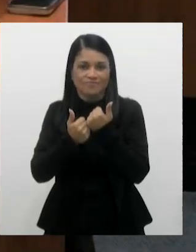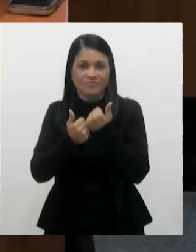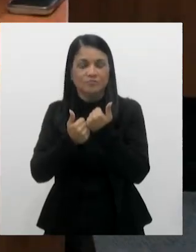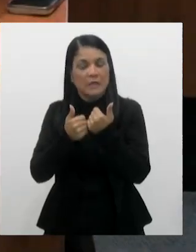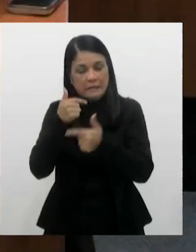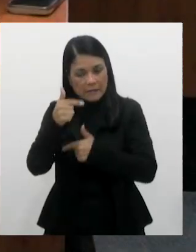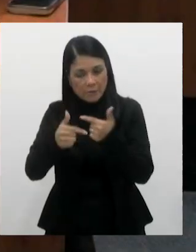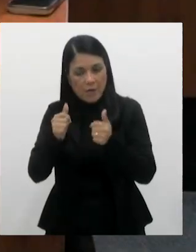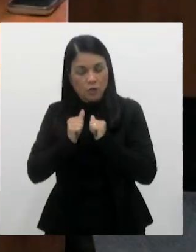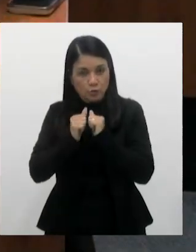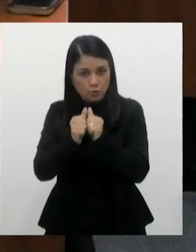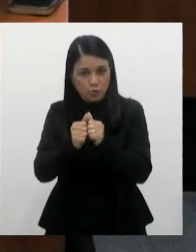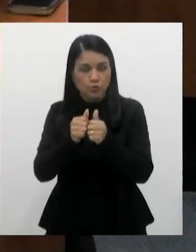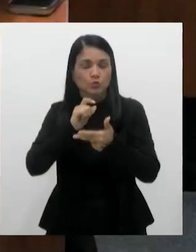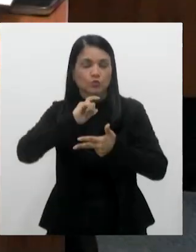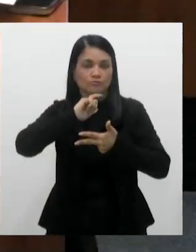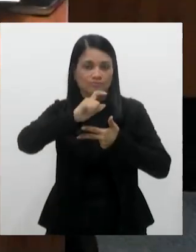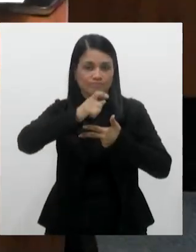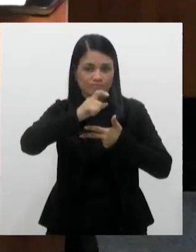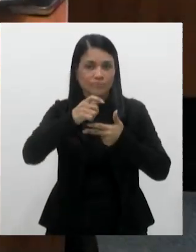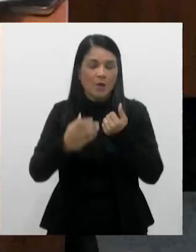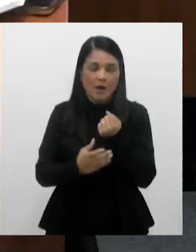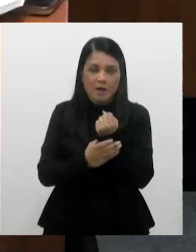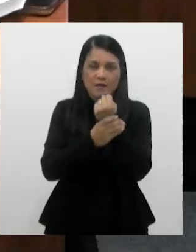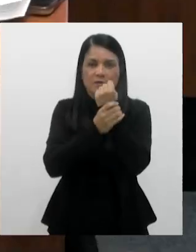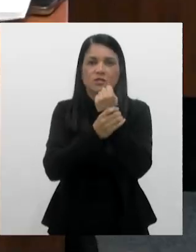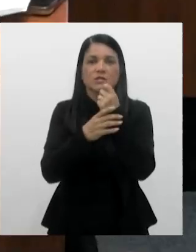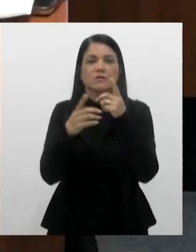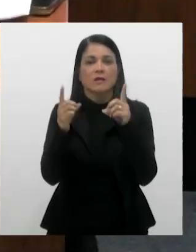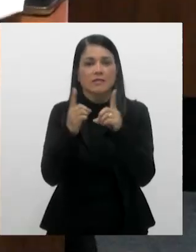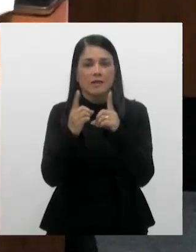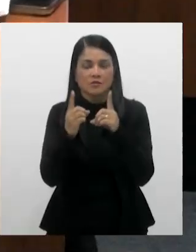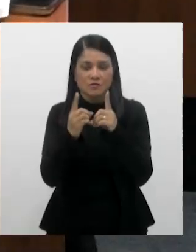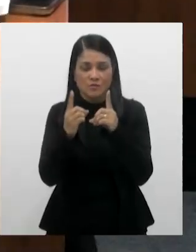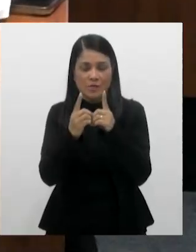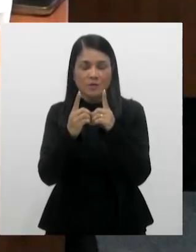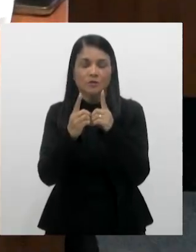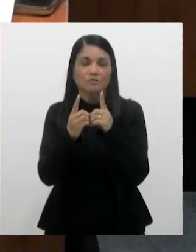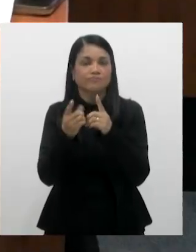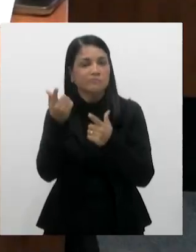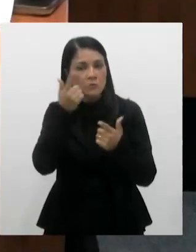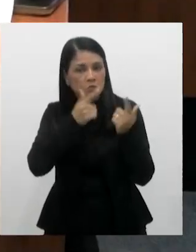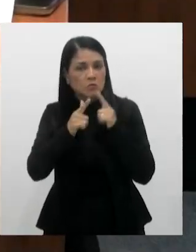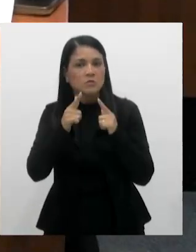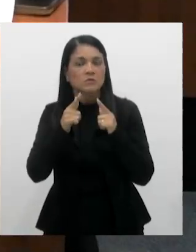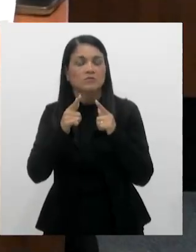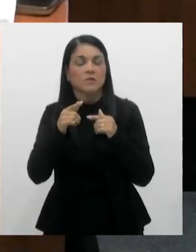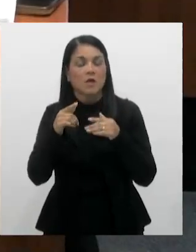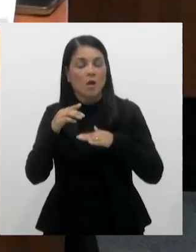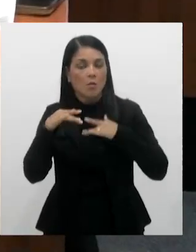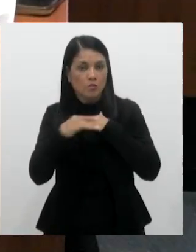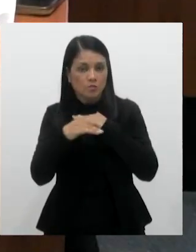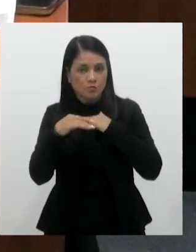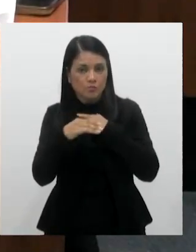trabalhar junto ao Poder Executivo para garantir que toda assistência que esteja ao nosso alcance seja dada ao município e a todo o povo de